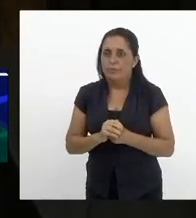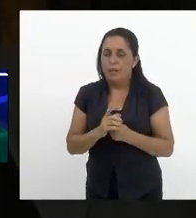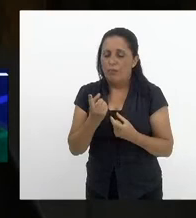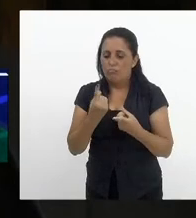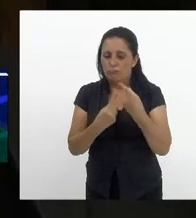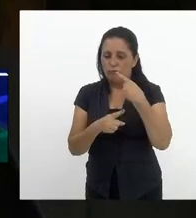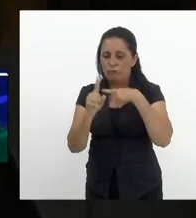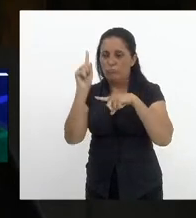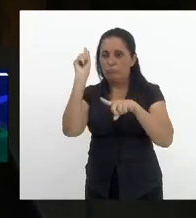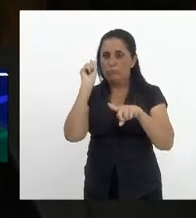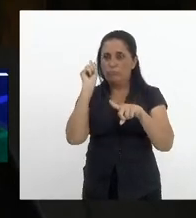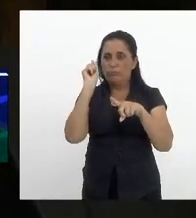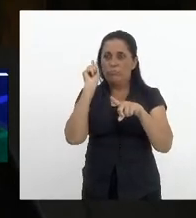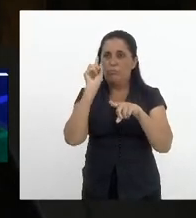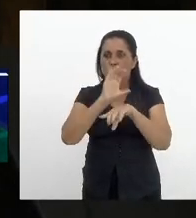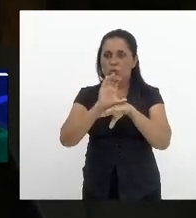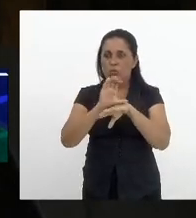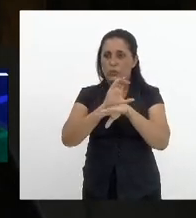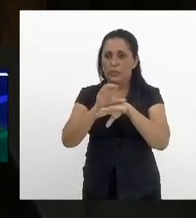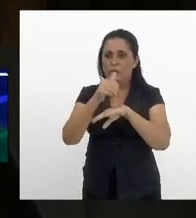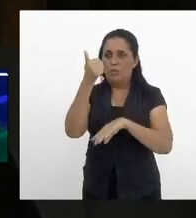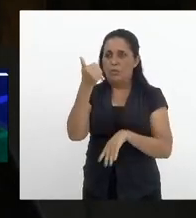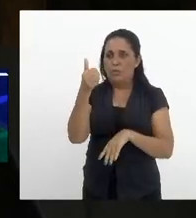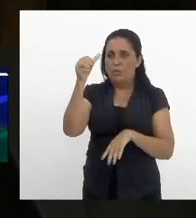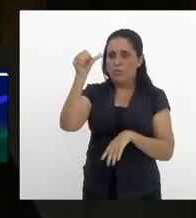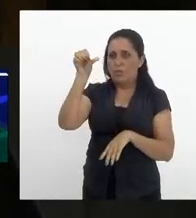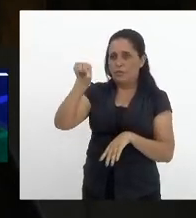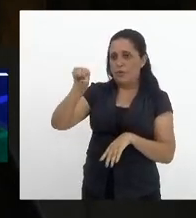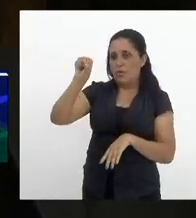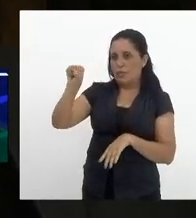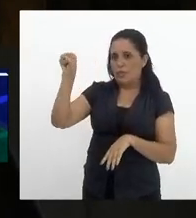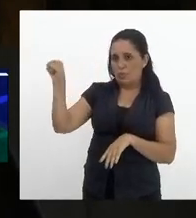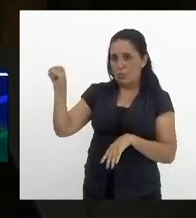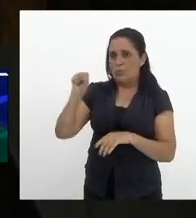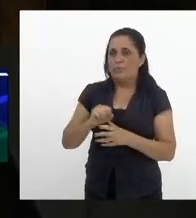promulgar a Constituição de 1988,